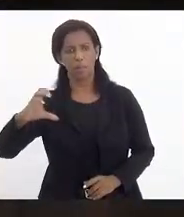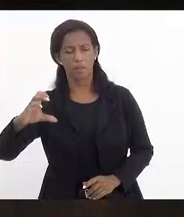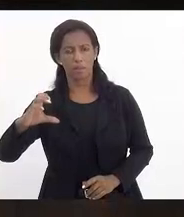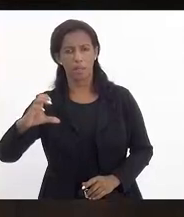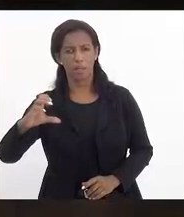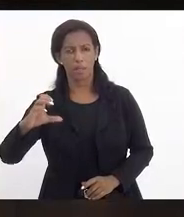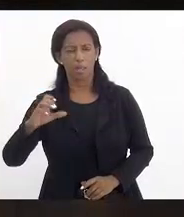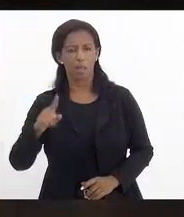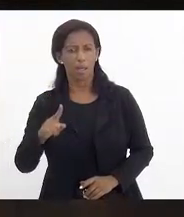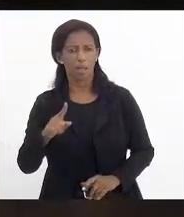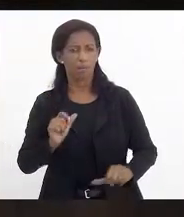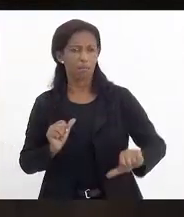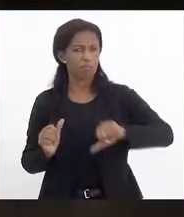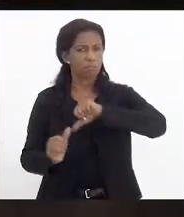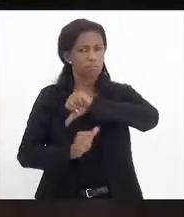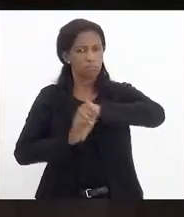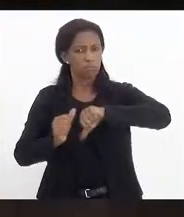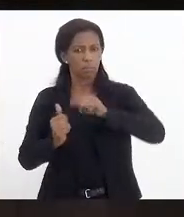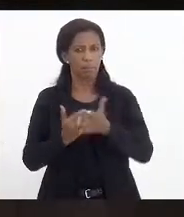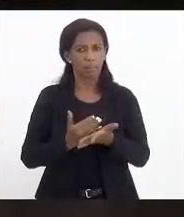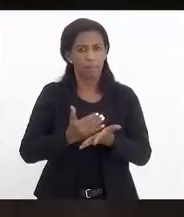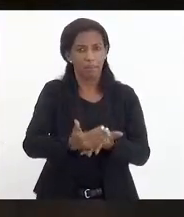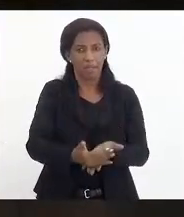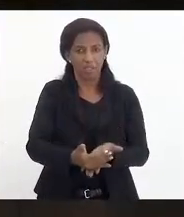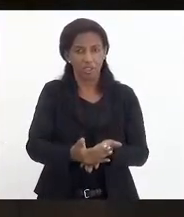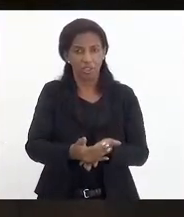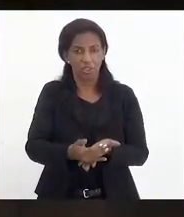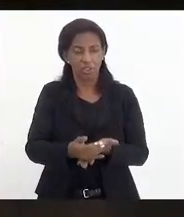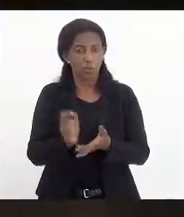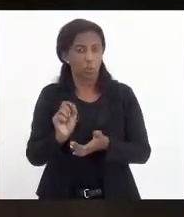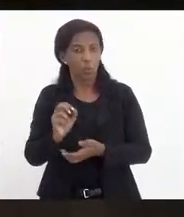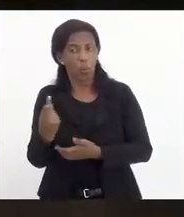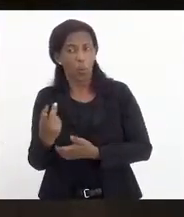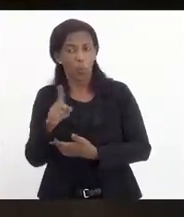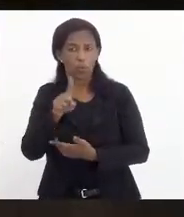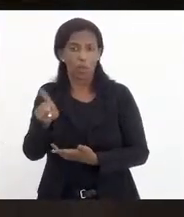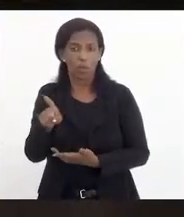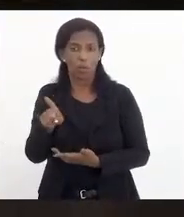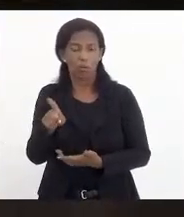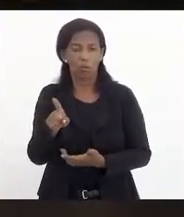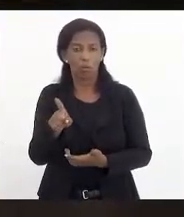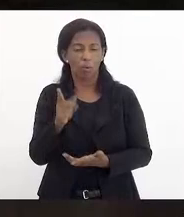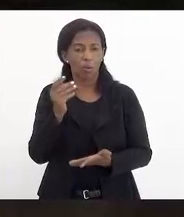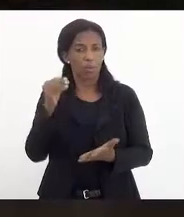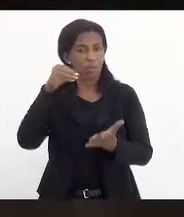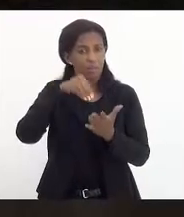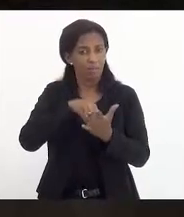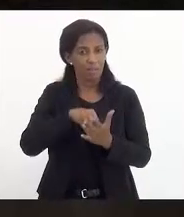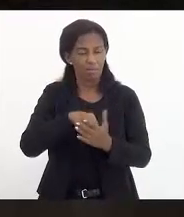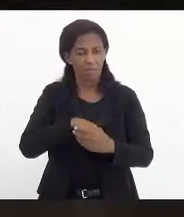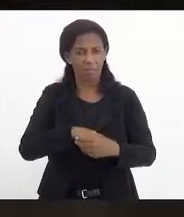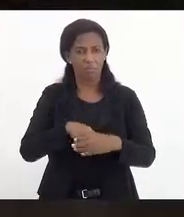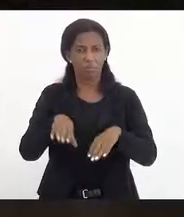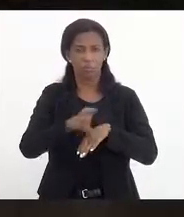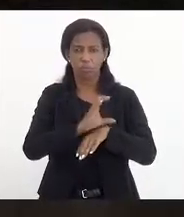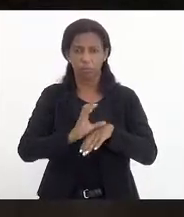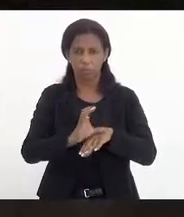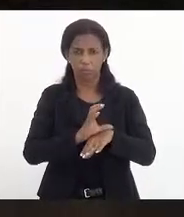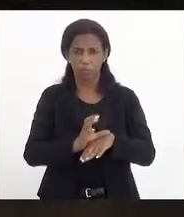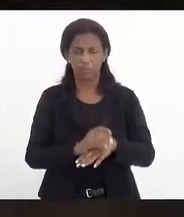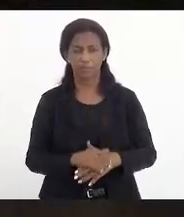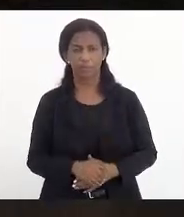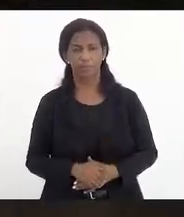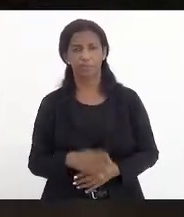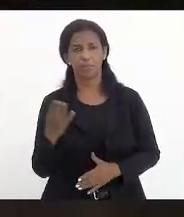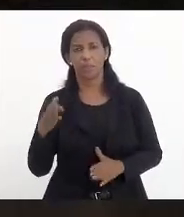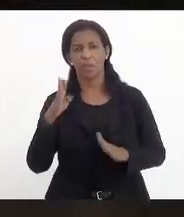ser ressignificado a partir do que for aprovado ou não em termos de mudanças constitucionais. Então, a